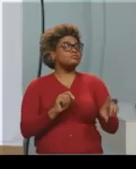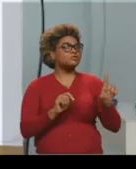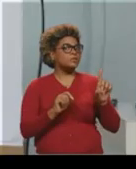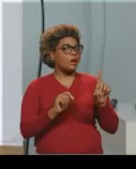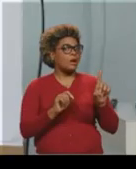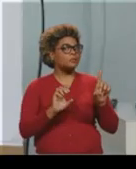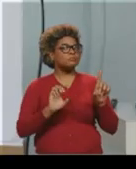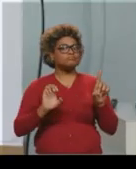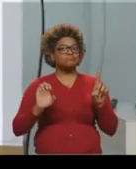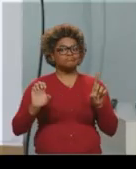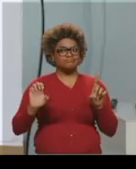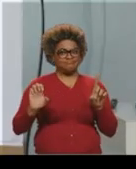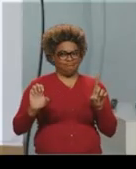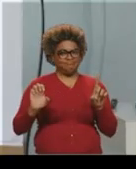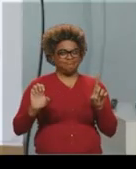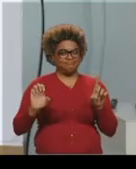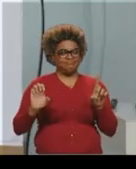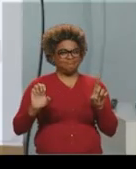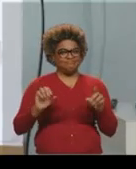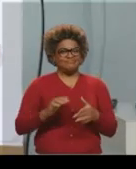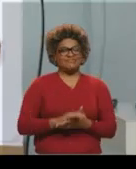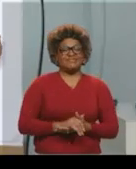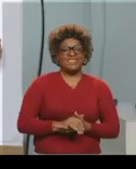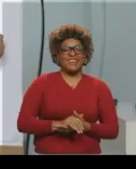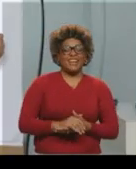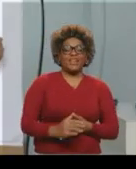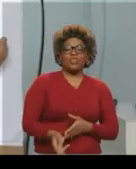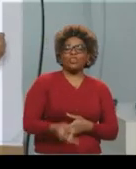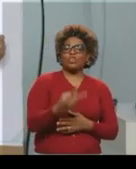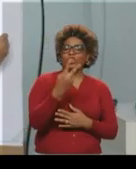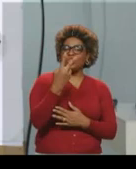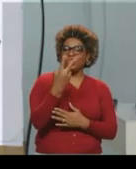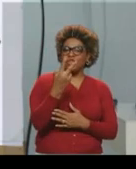Então, 2N.